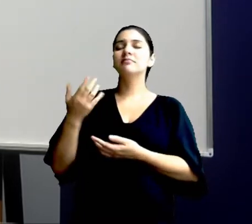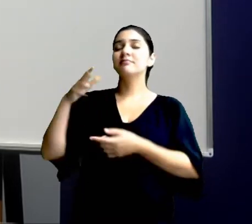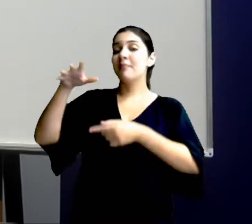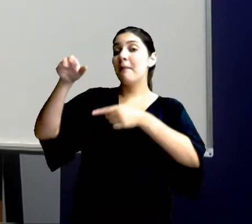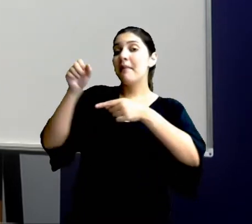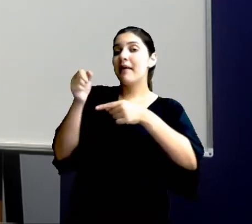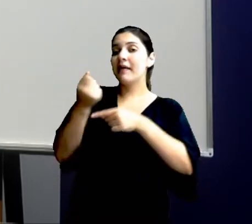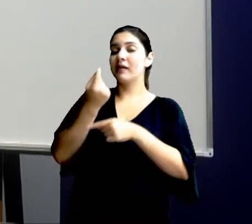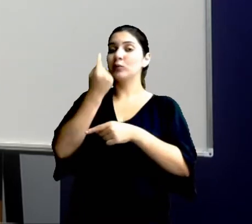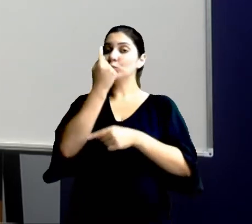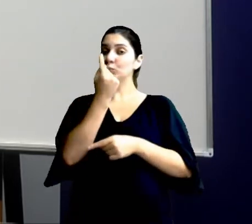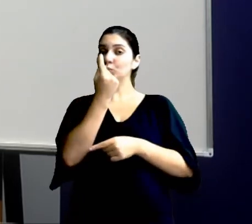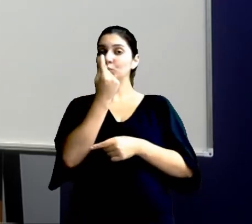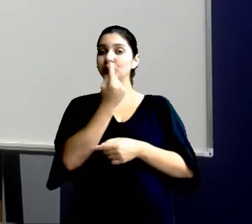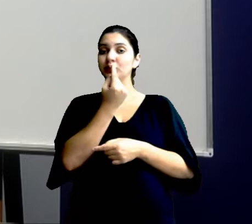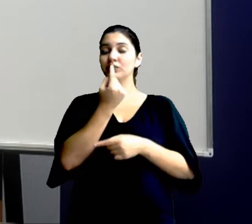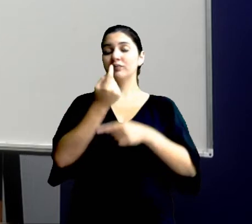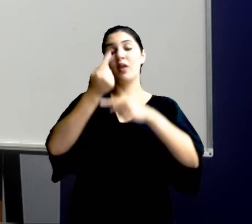o